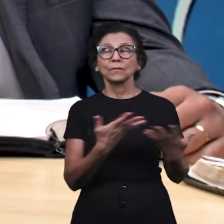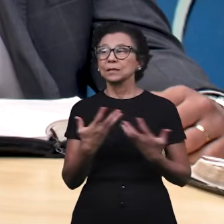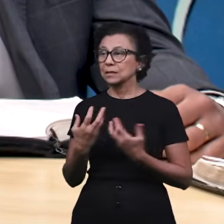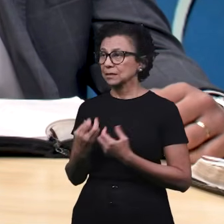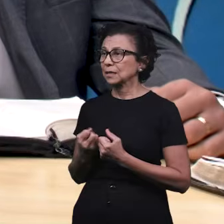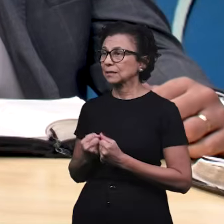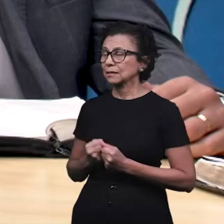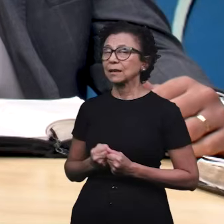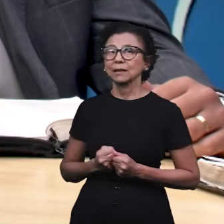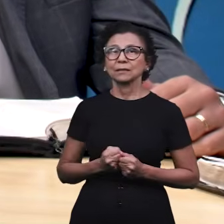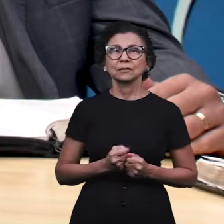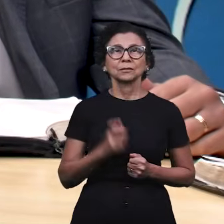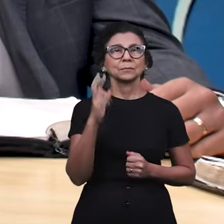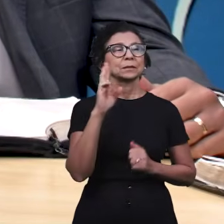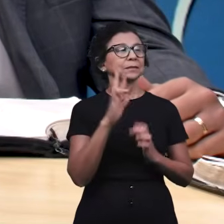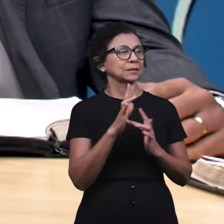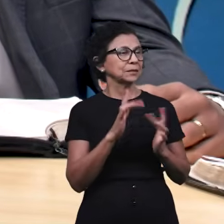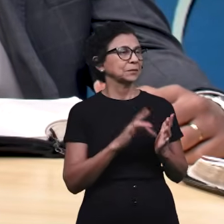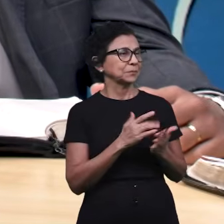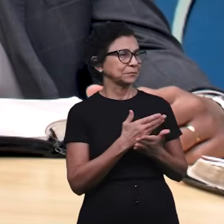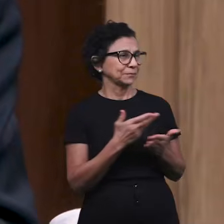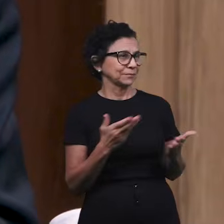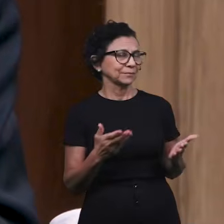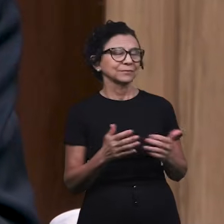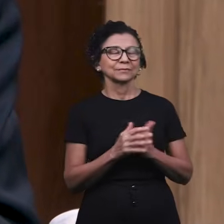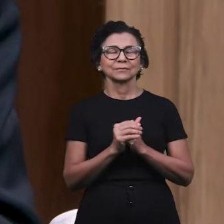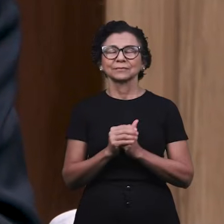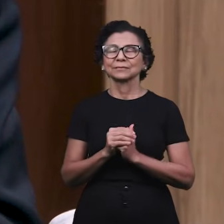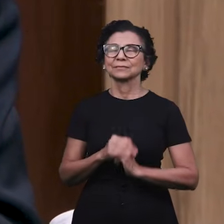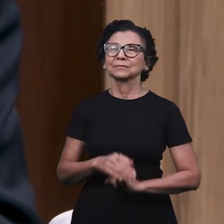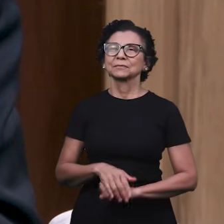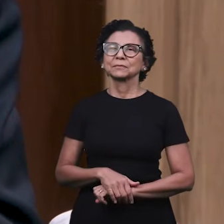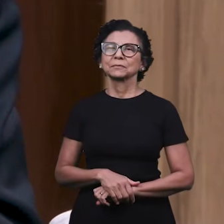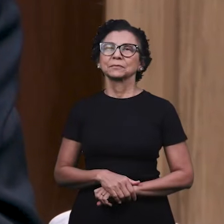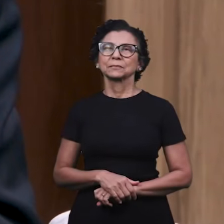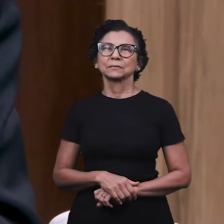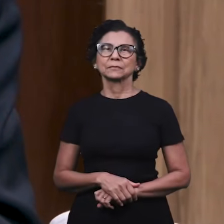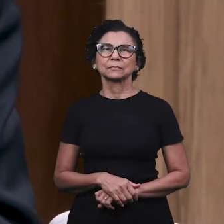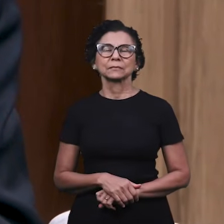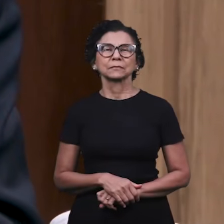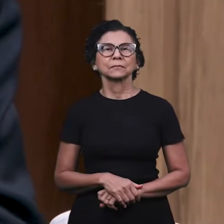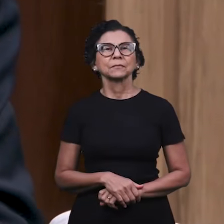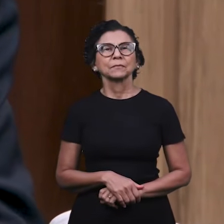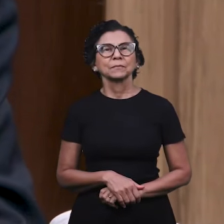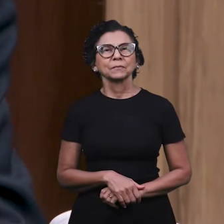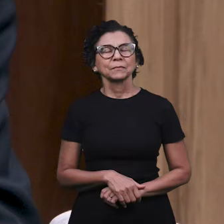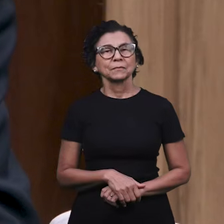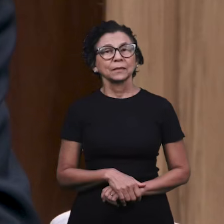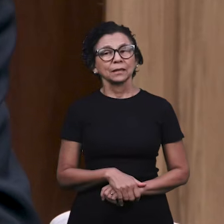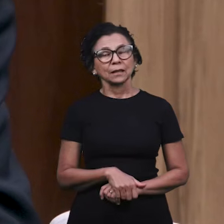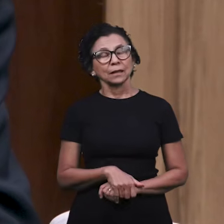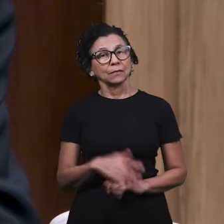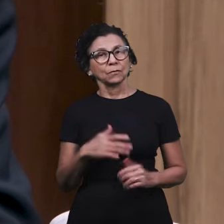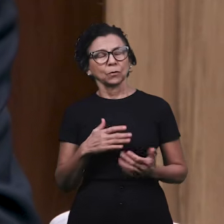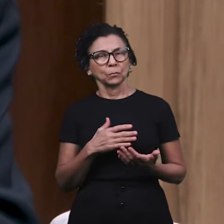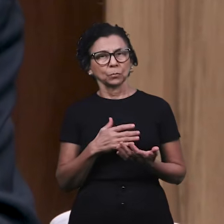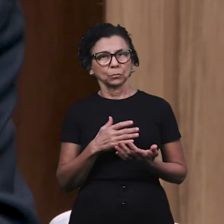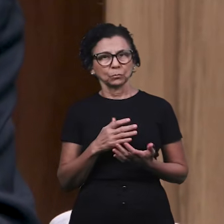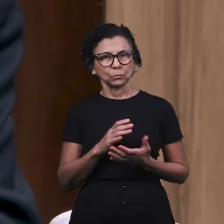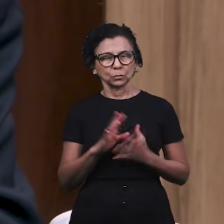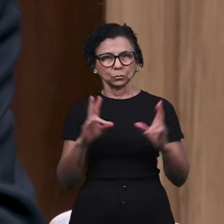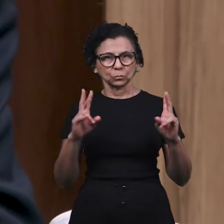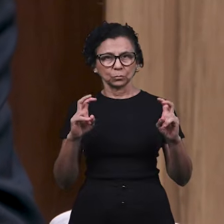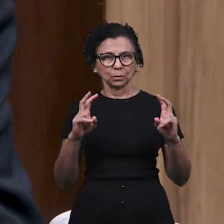Arthur, a paz do Senhor Ana Lúcia. A paz do Senhor. Paz do Senhor. Amém, muito bom. Nós vamos então dar início aqui, dando continuidade ao